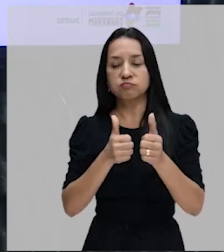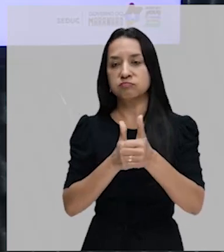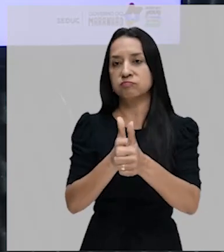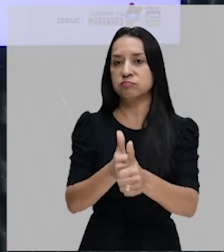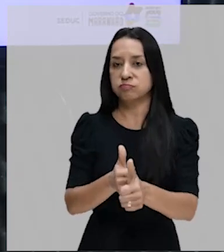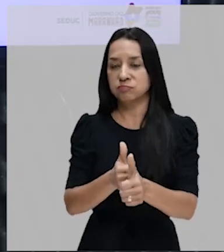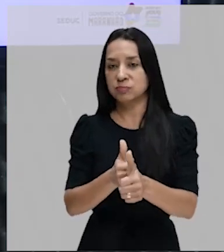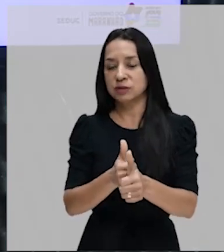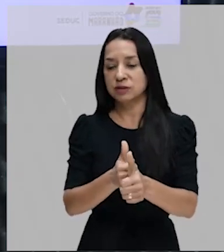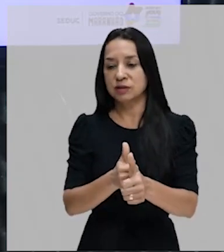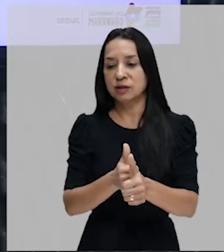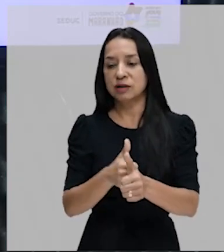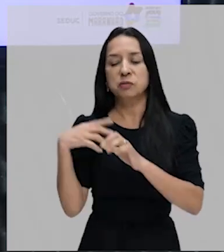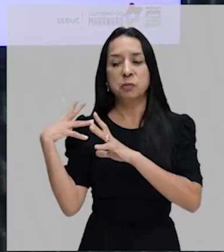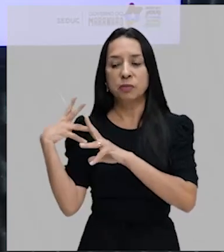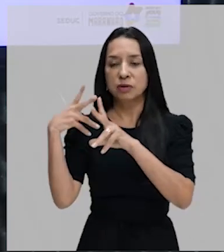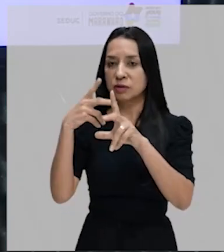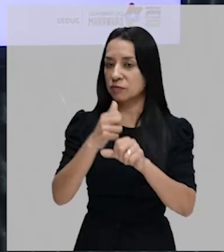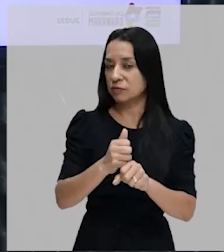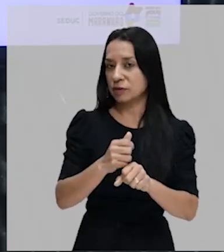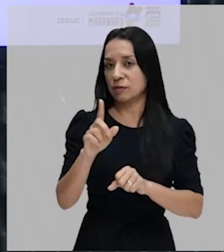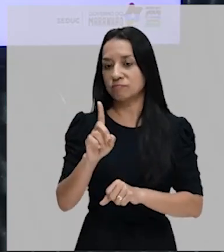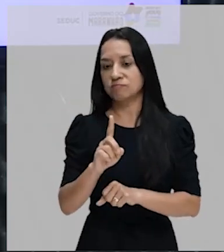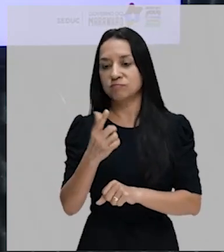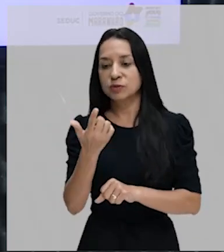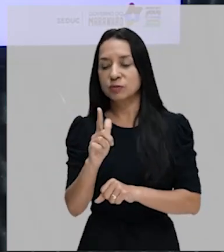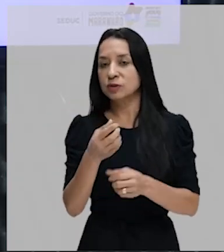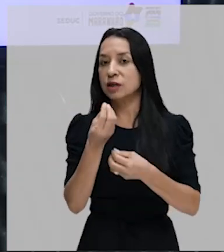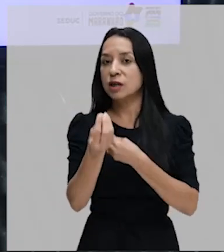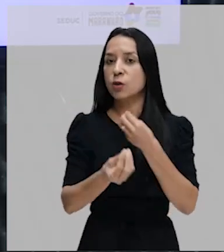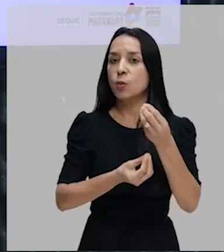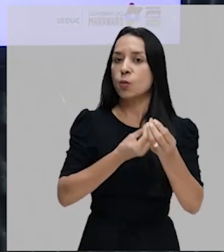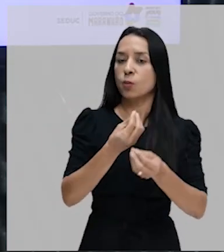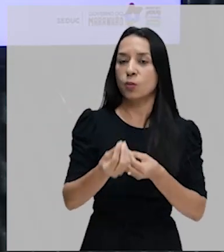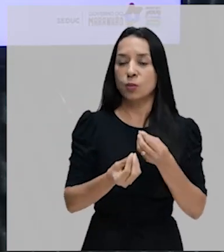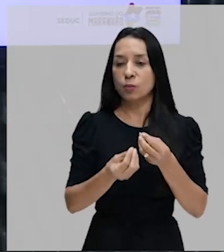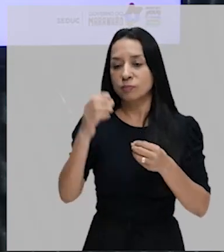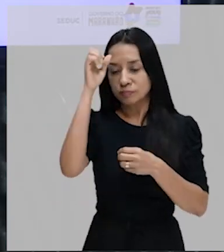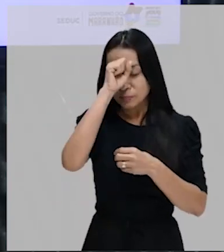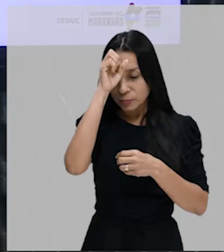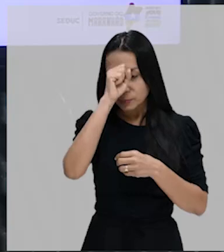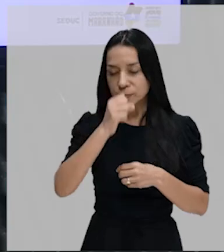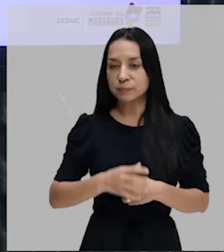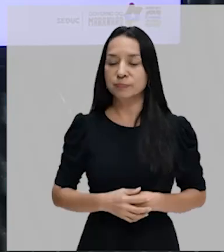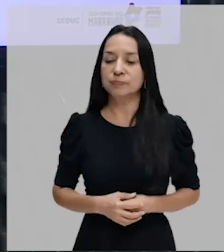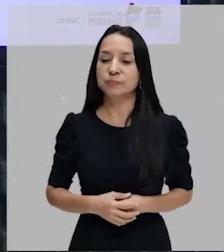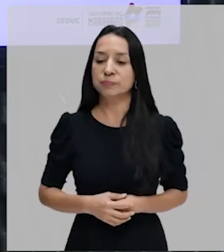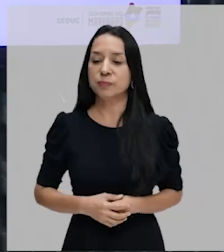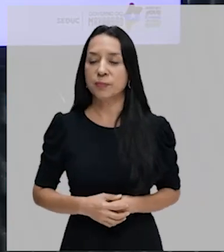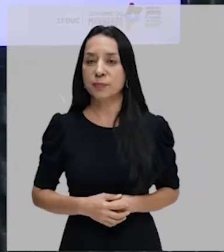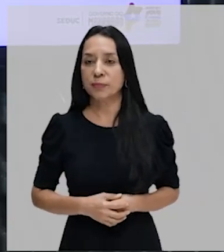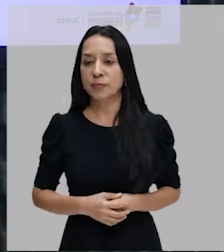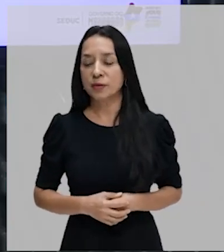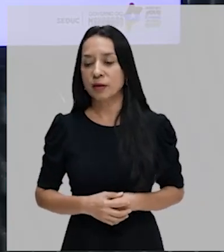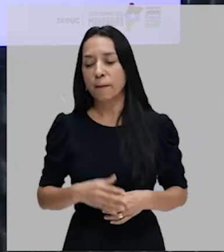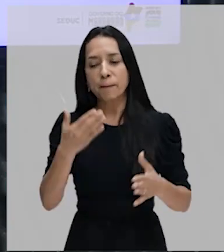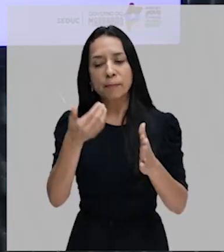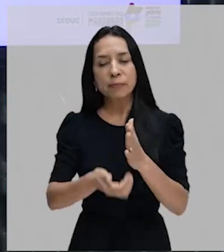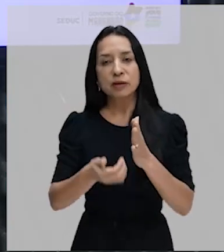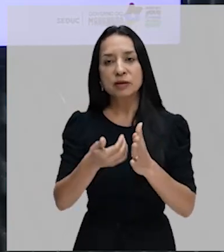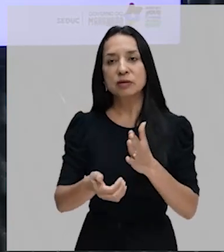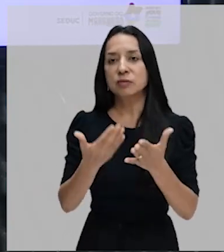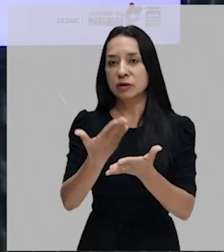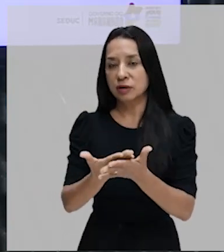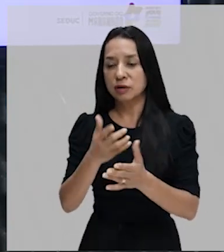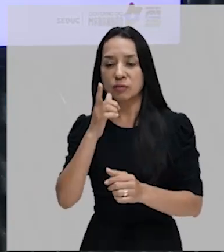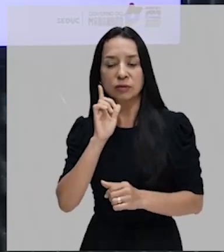acompanhar, para você não revisar, não tem como não aprender, tá certo, galera? Tá, perdi a aula,